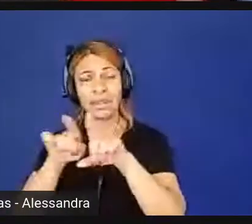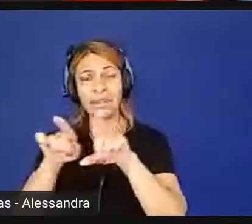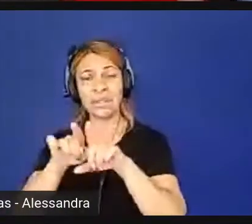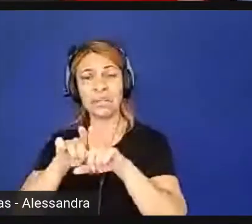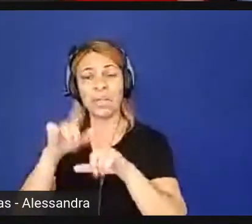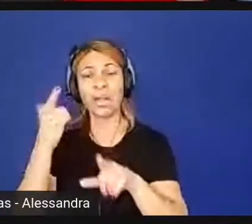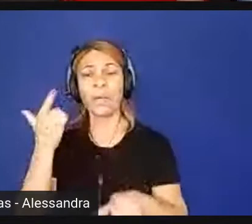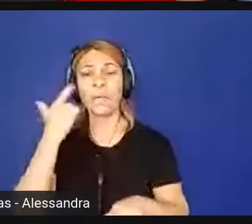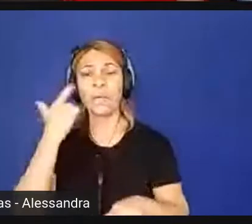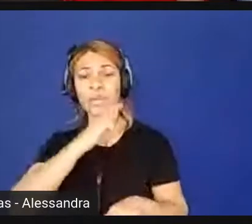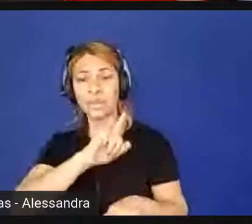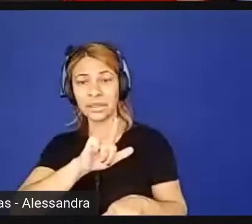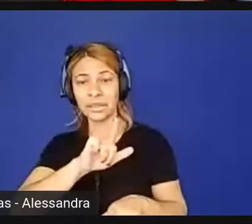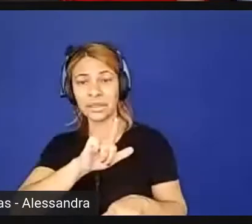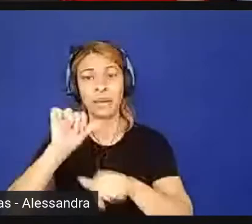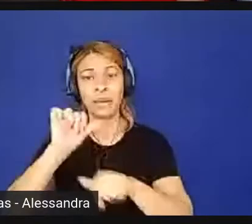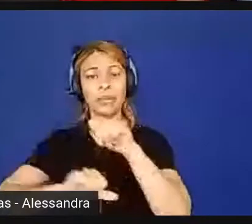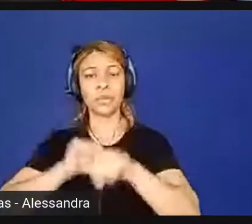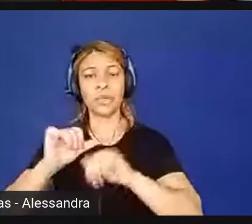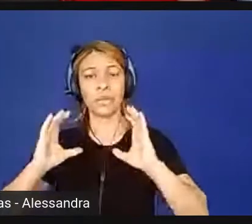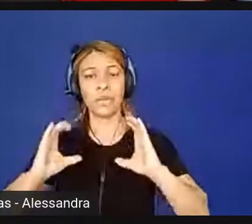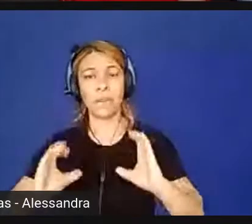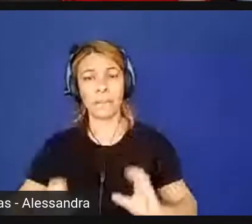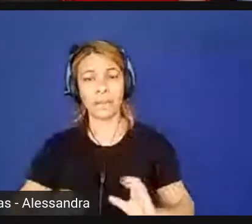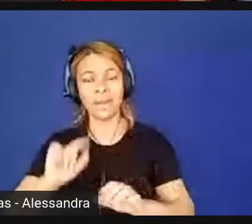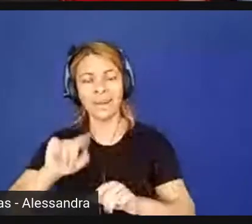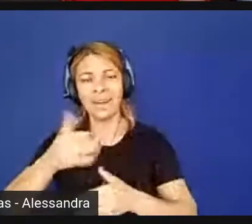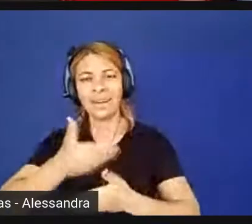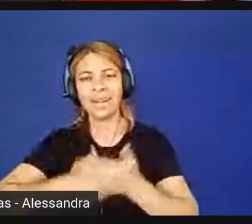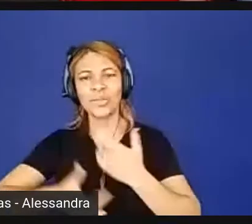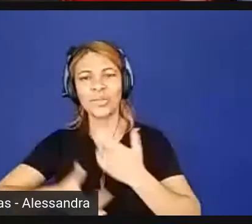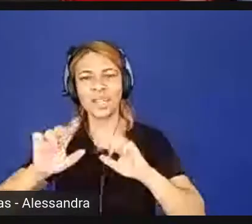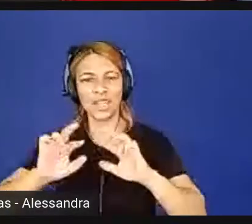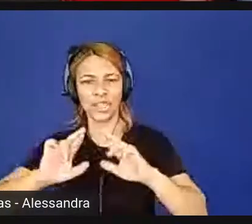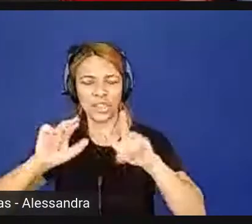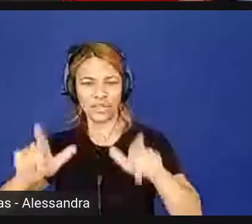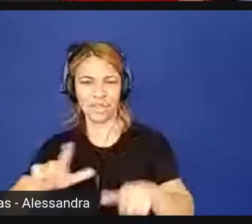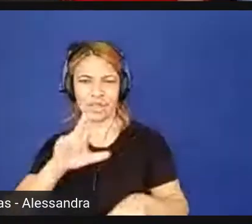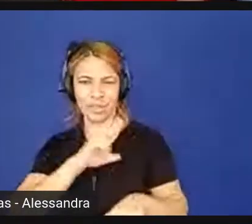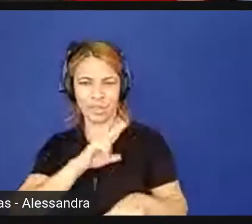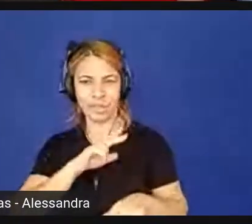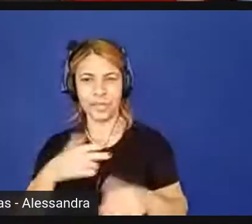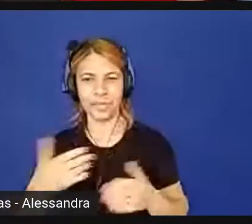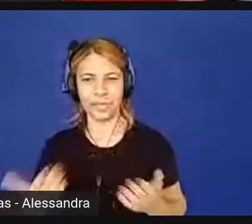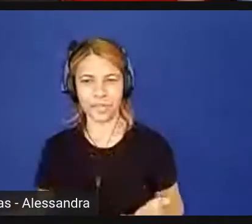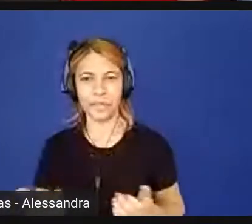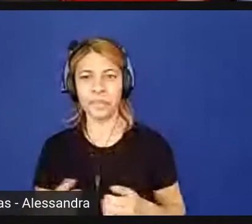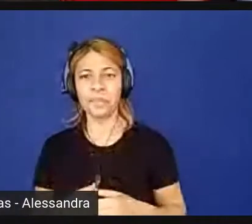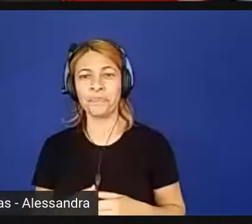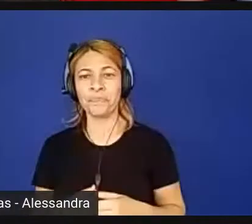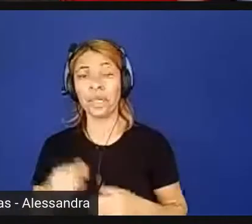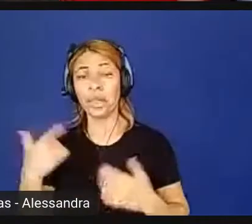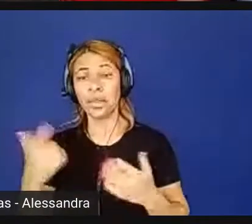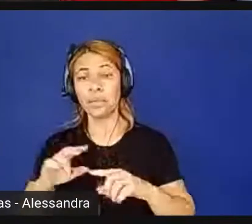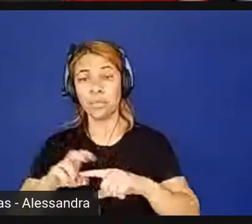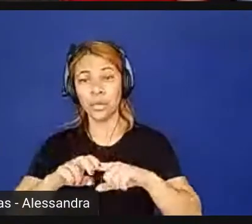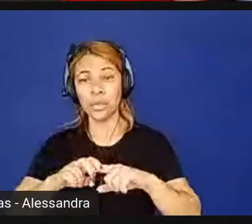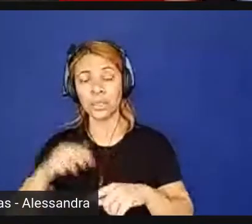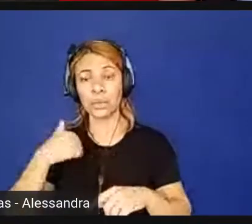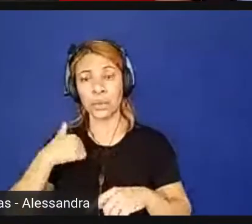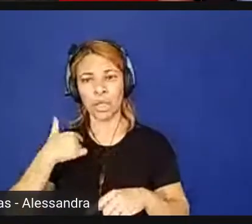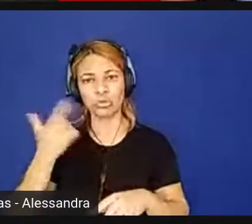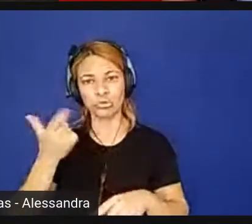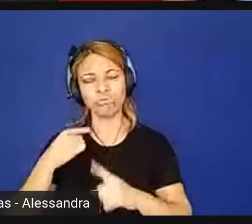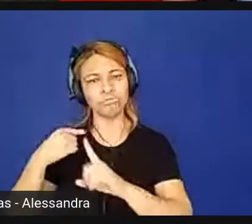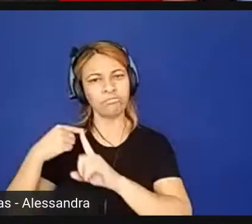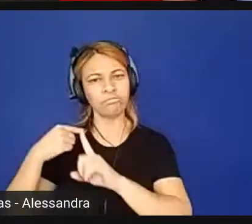ganhar, mudando o comportamento, essa relação é diferente com a relação do setor privado. Então, portanto, eu sou otimista, eu acho